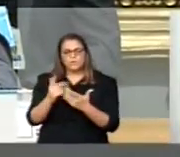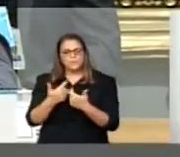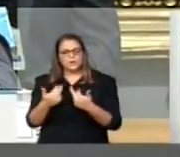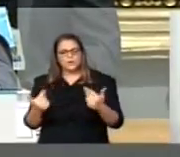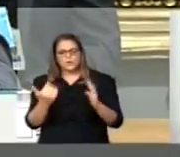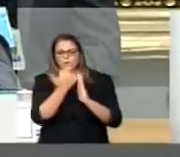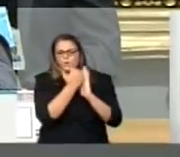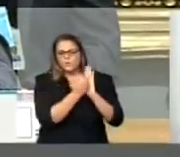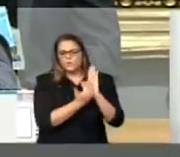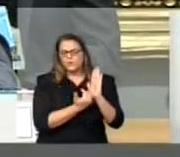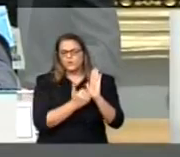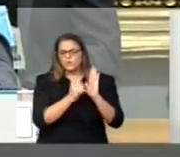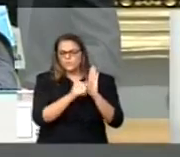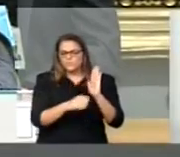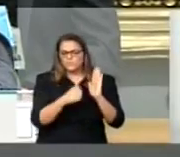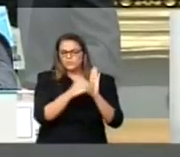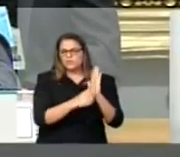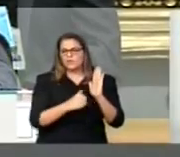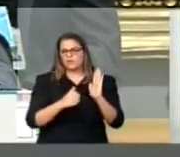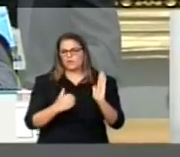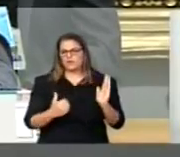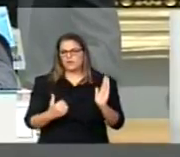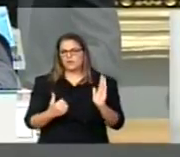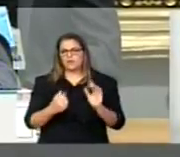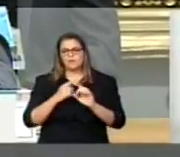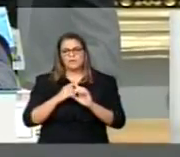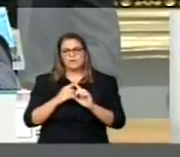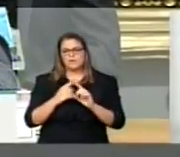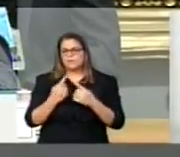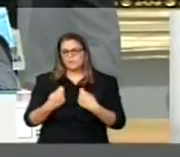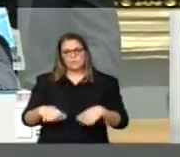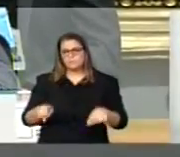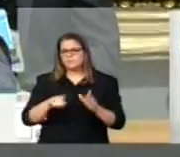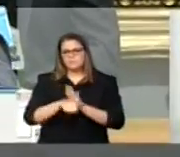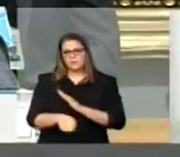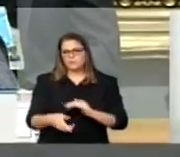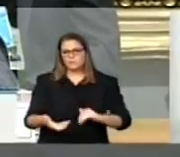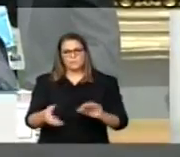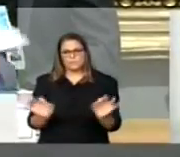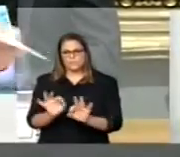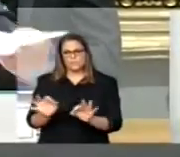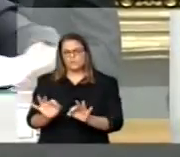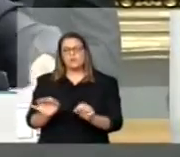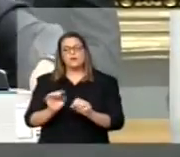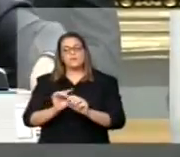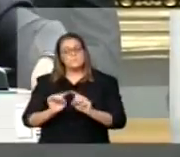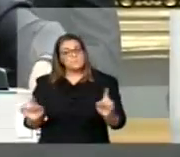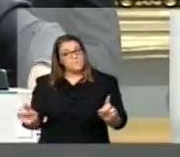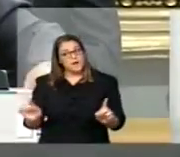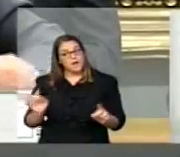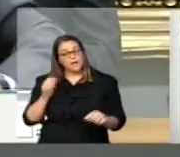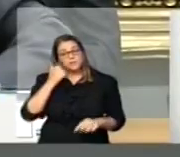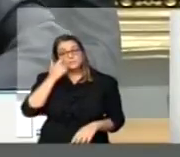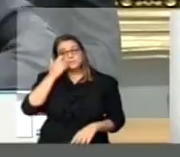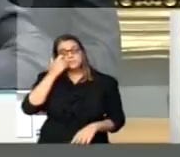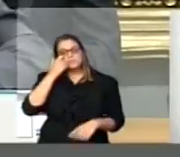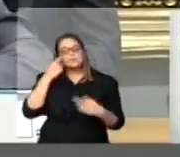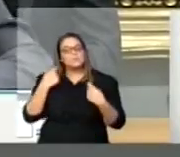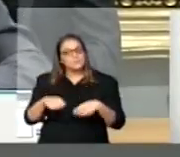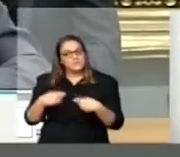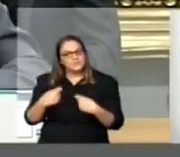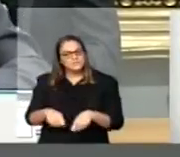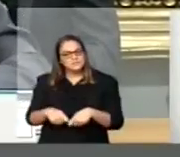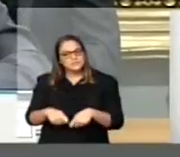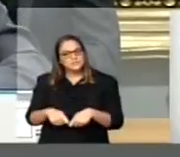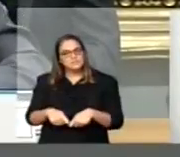das autorizações, sem consultar o Congresso, inclusive. Porém, sob a rígida condição